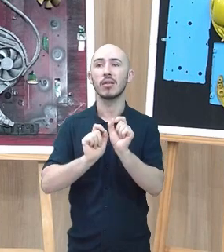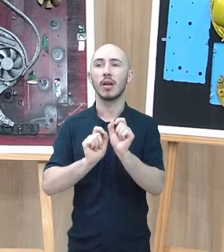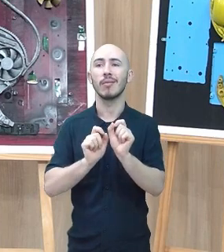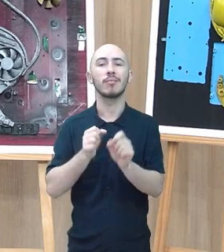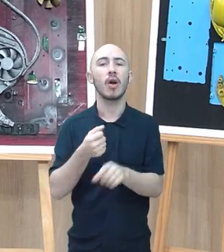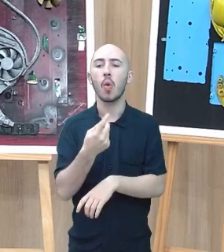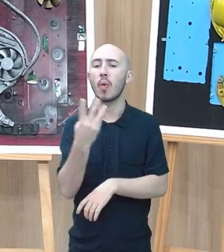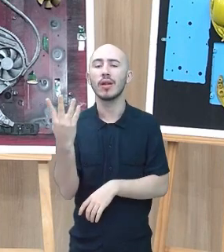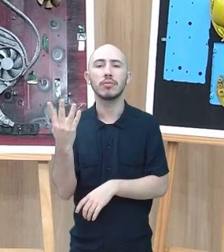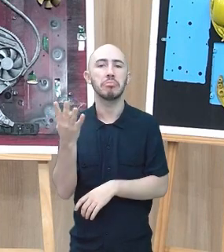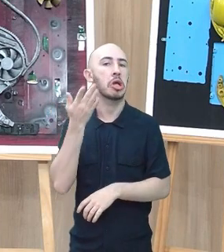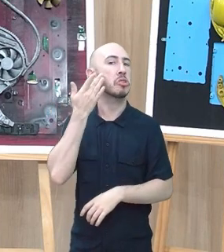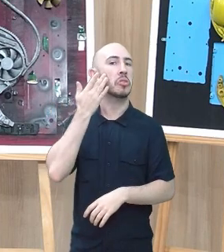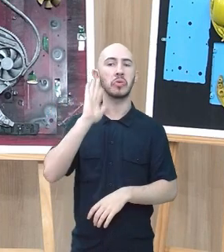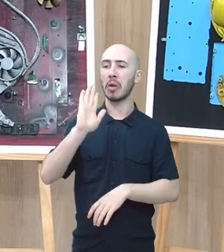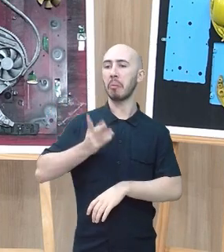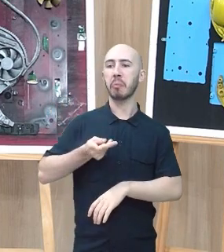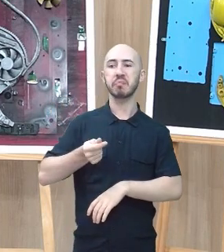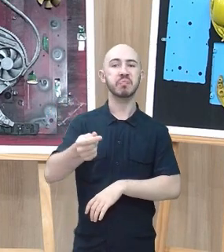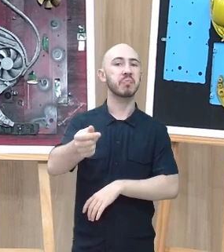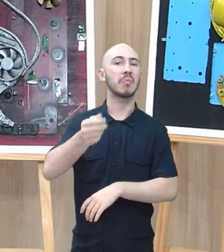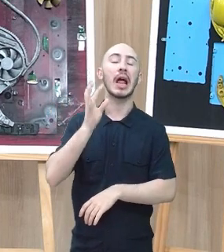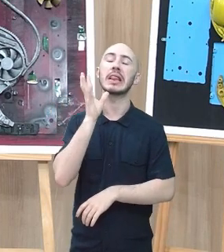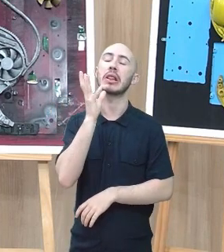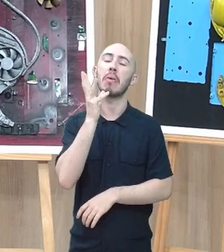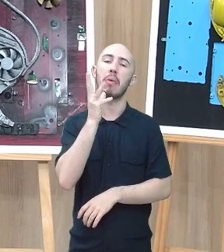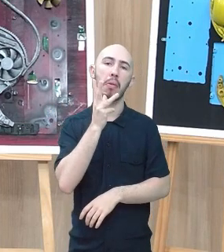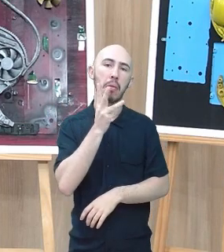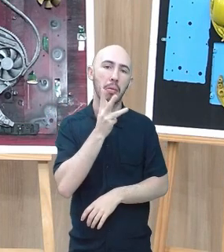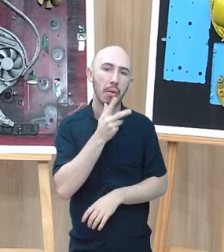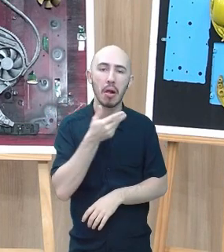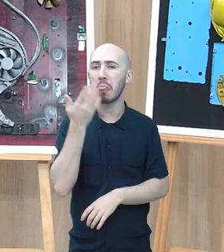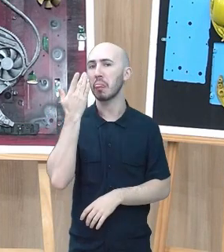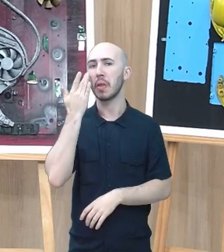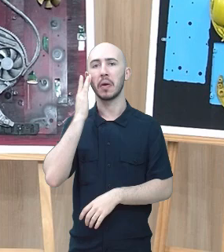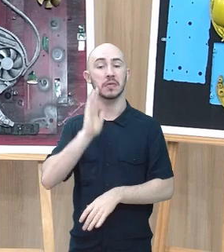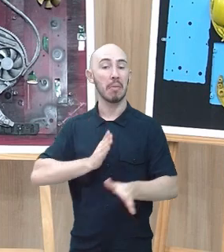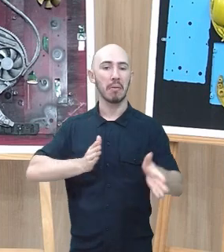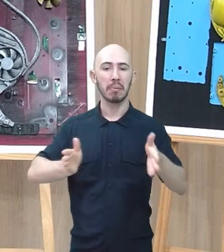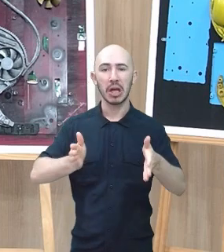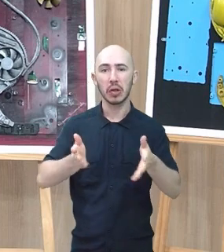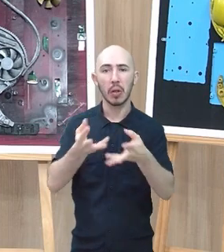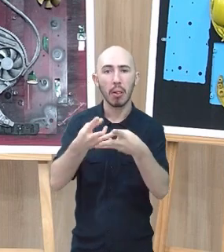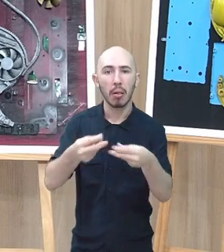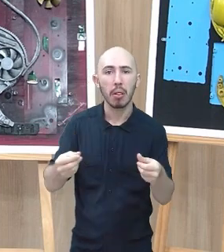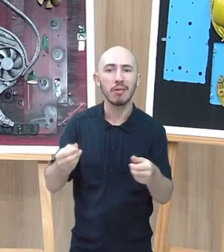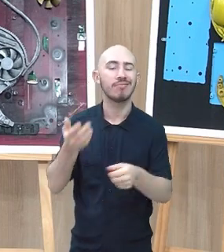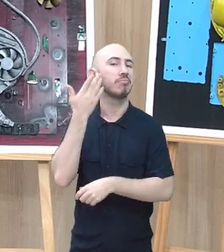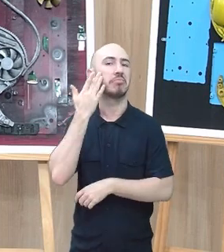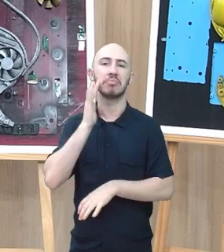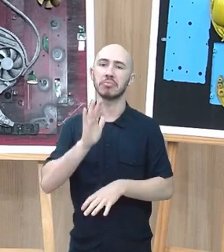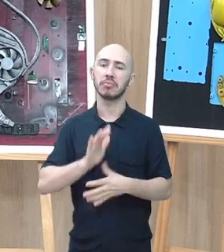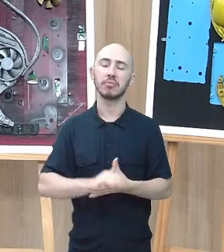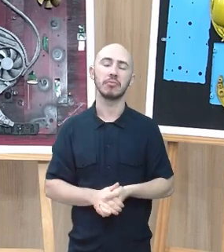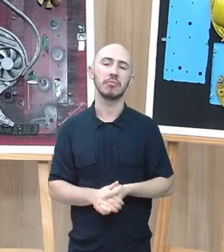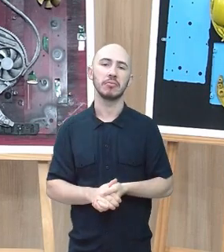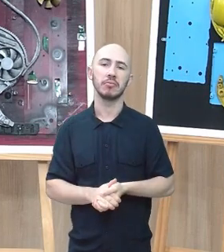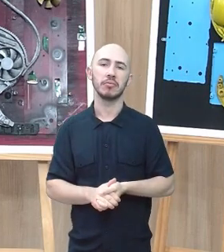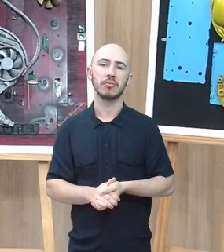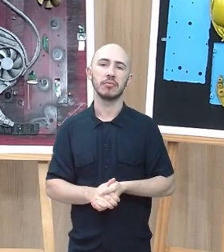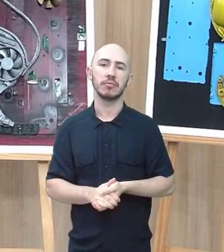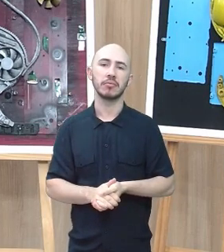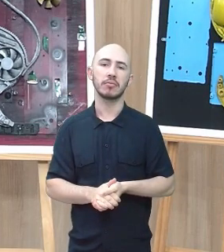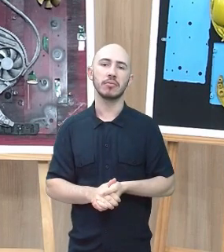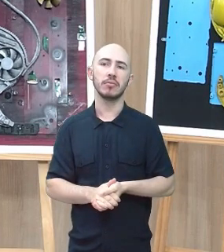nem saber quanto tempo a gente vai se decompor aquilo no meio ambiente e pode causar graves danos.